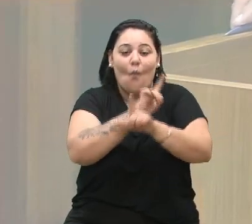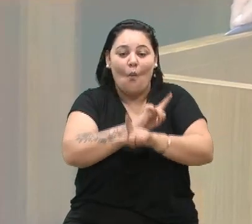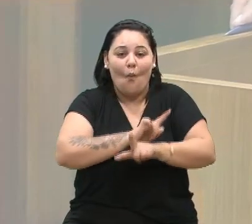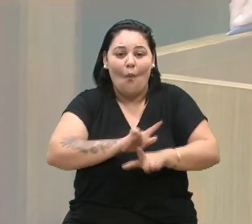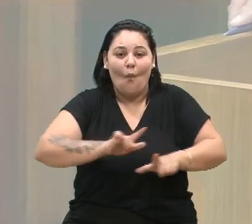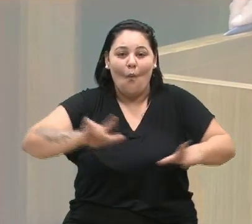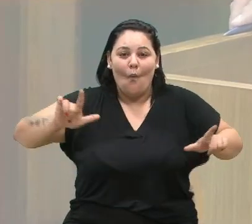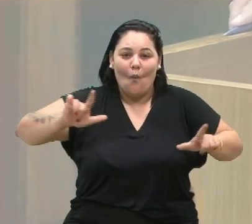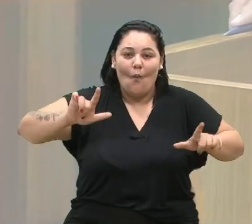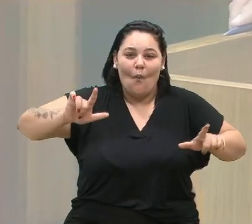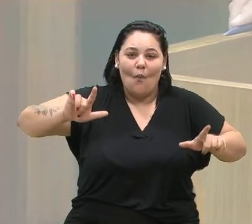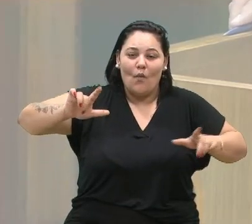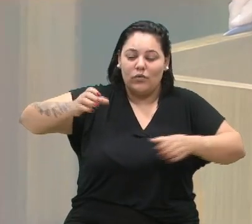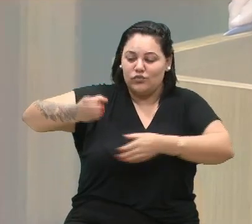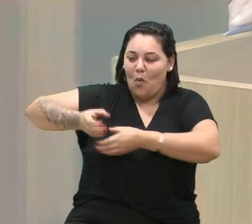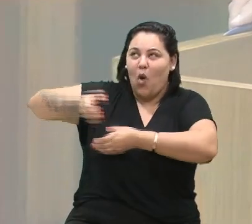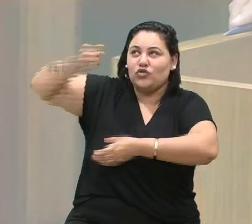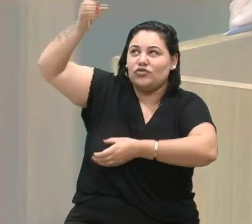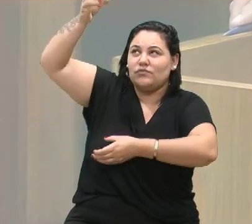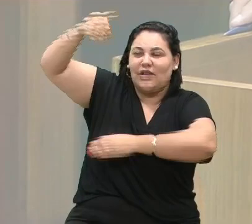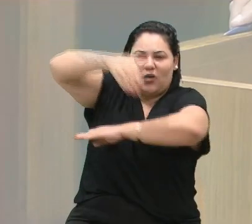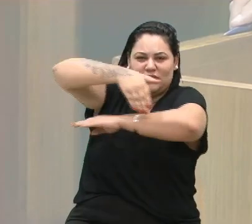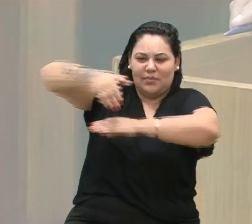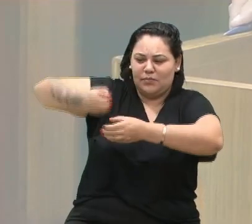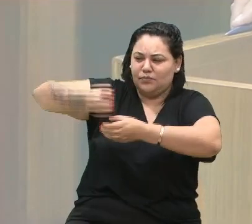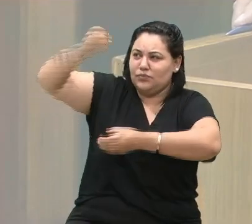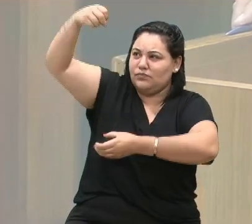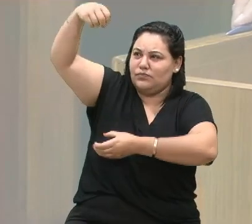postes em nossa cidade.